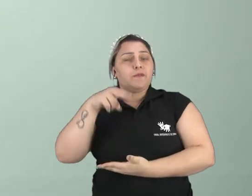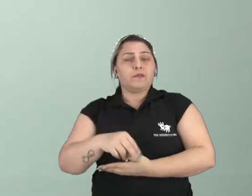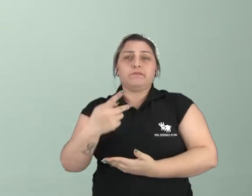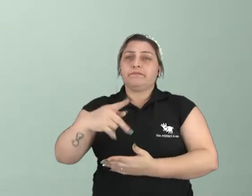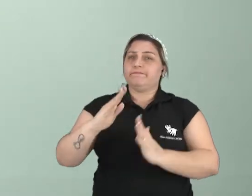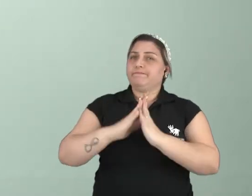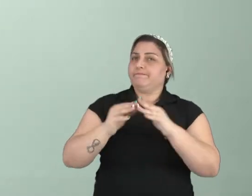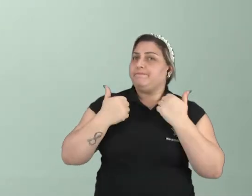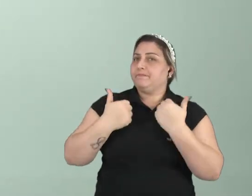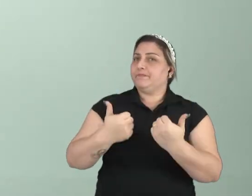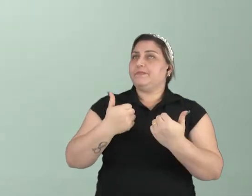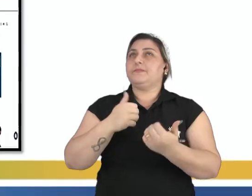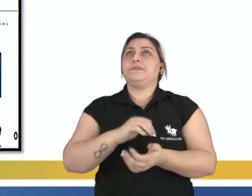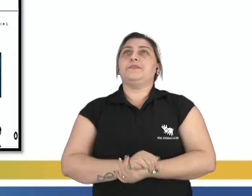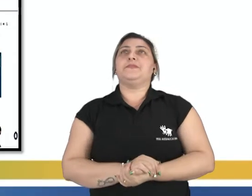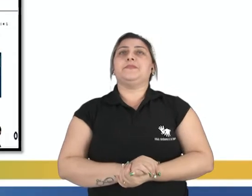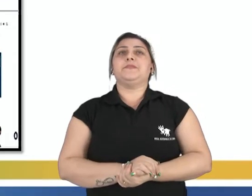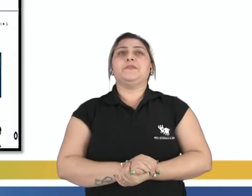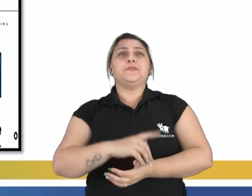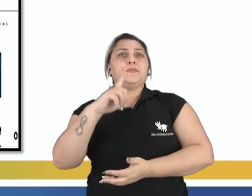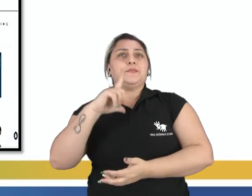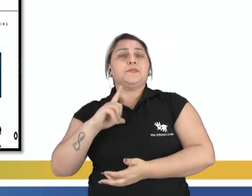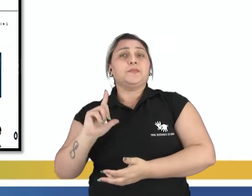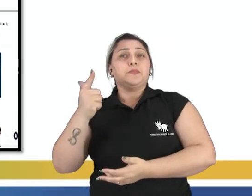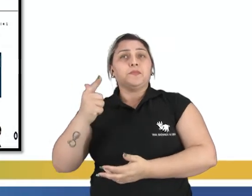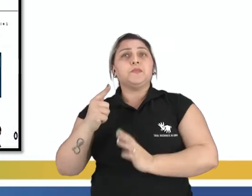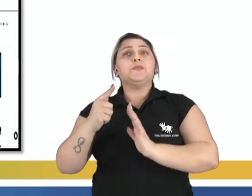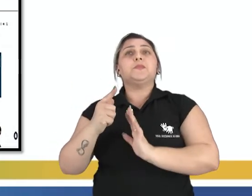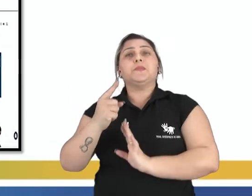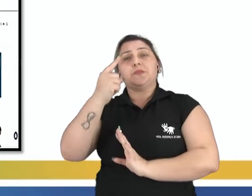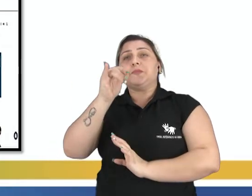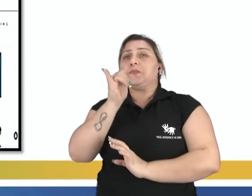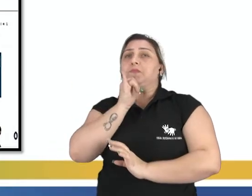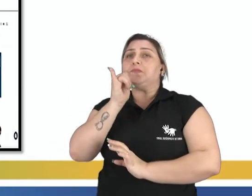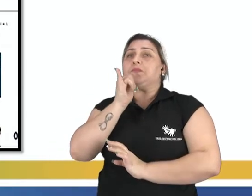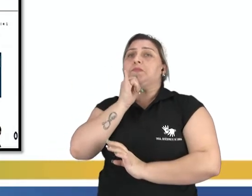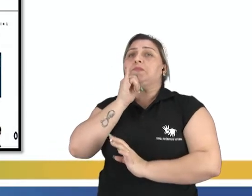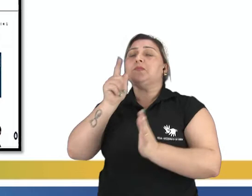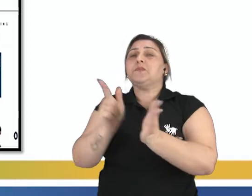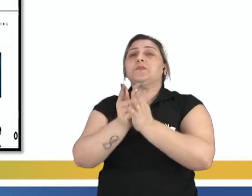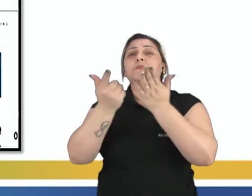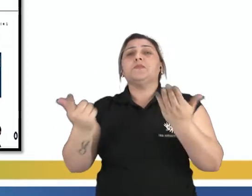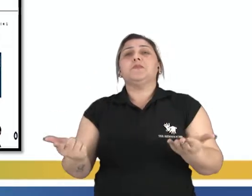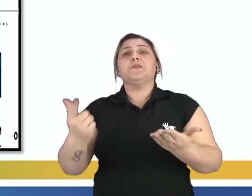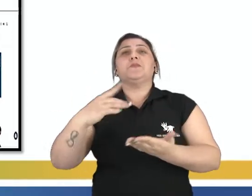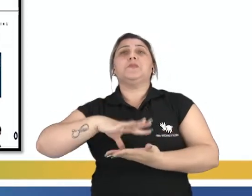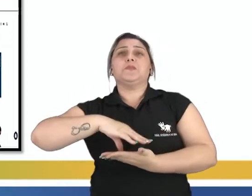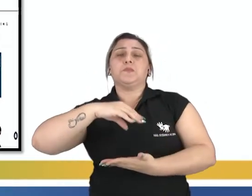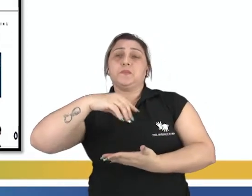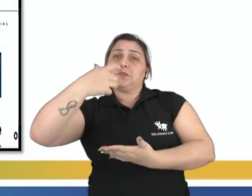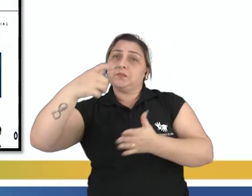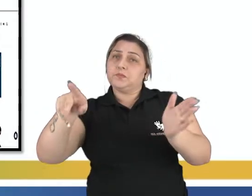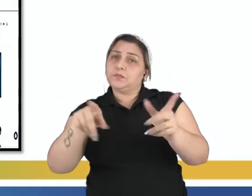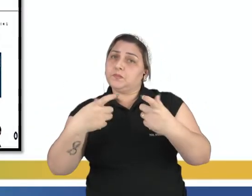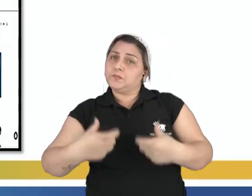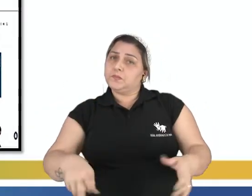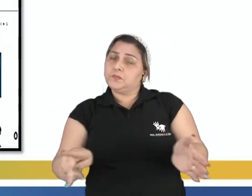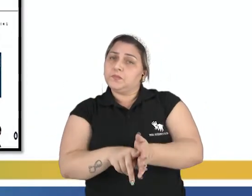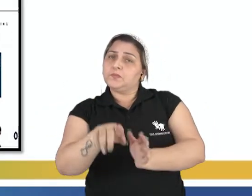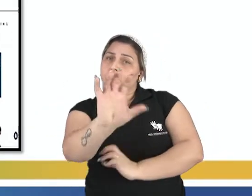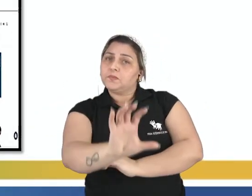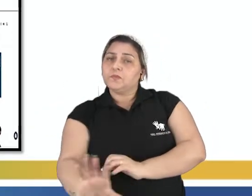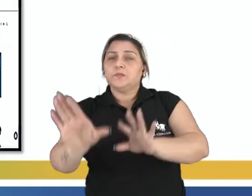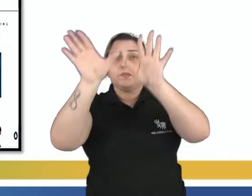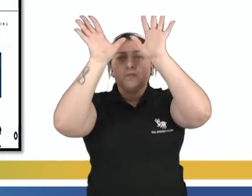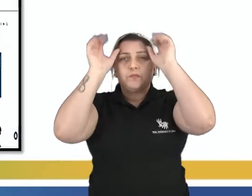casa, tá bom? Aqui temos outros modelos de jornais que são jornais aqui locais, tá? Da região aqui